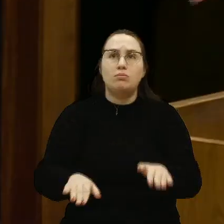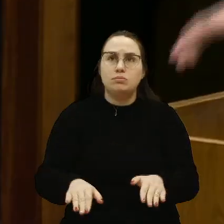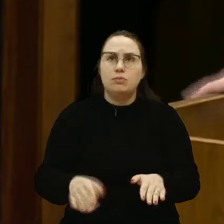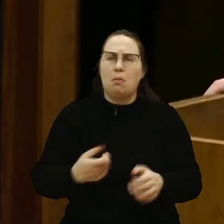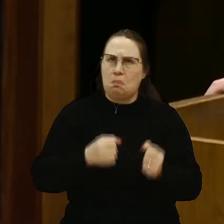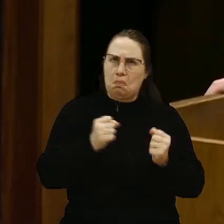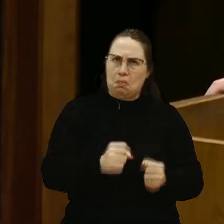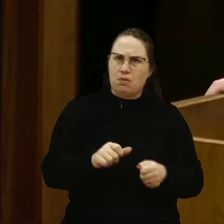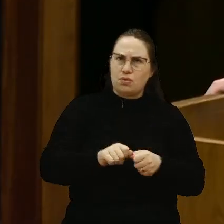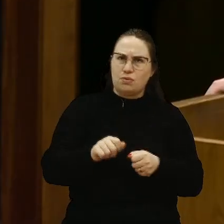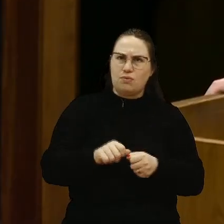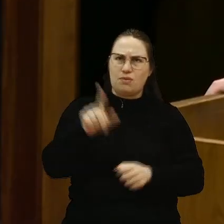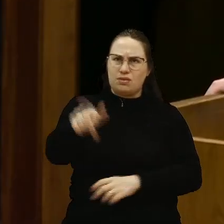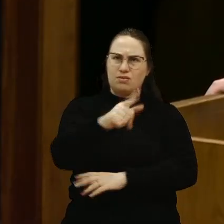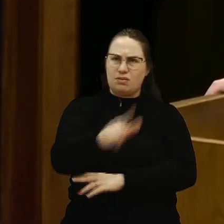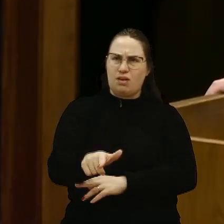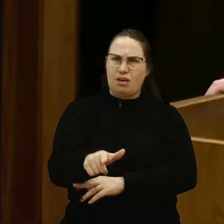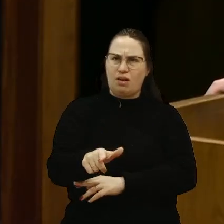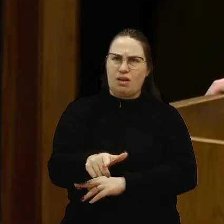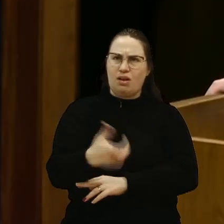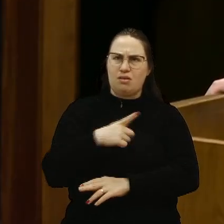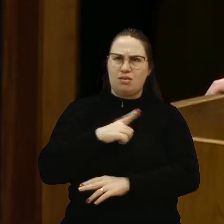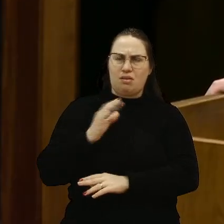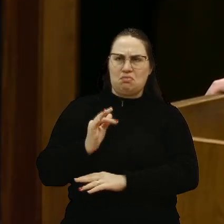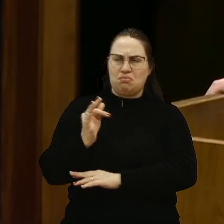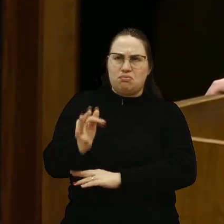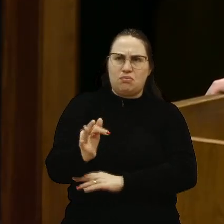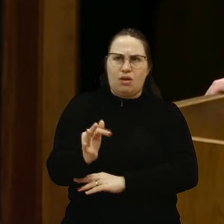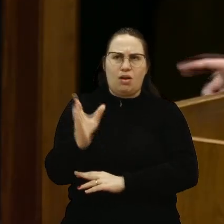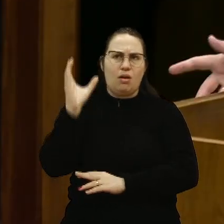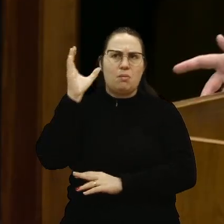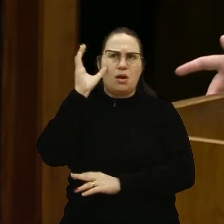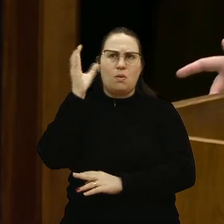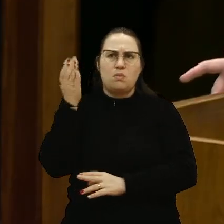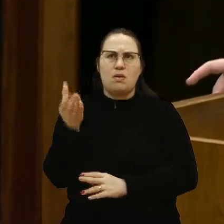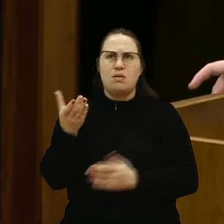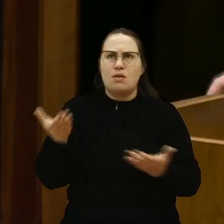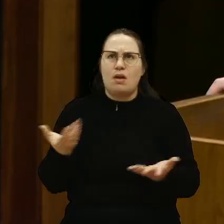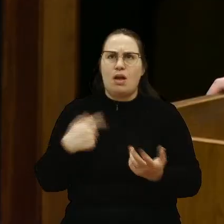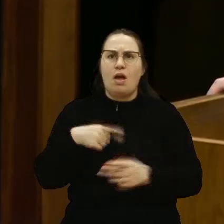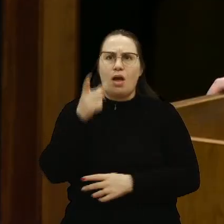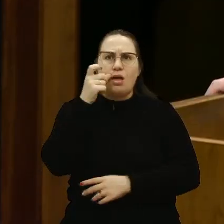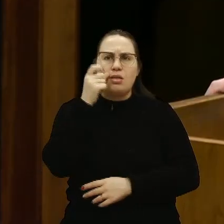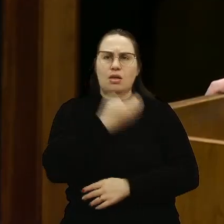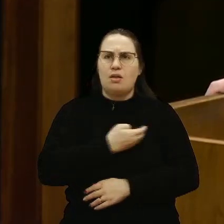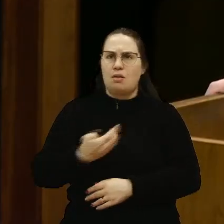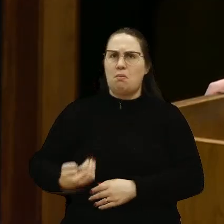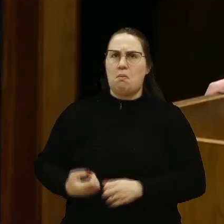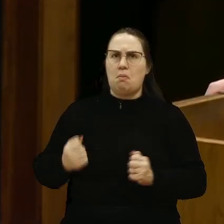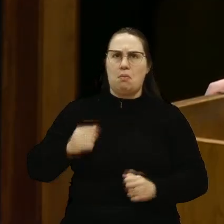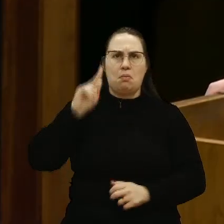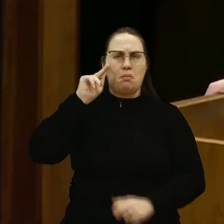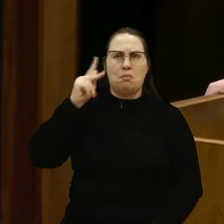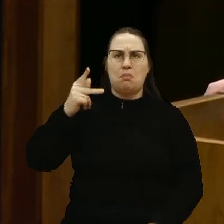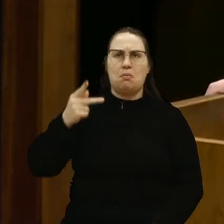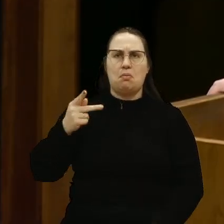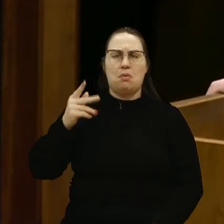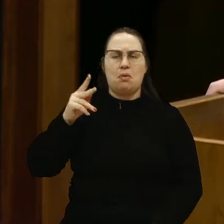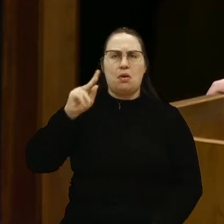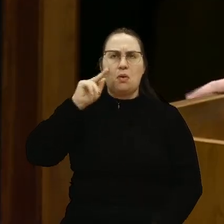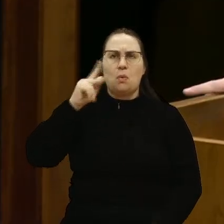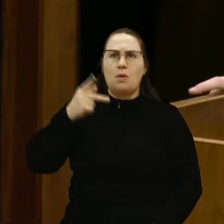Posso fazer esse veto? Posso? Tem previsão, vereadora Sandra? Não é de interesse público, o prefeito pode reconhecer que não é de interesse público e